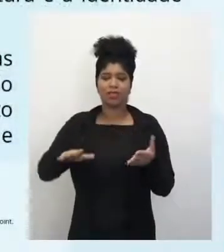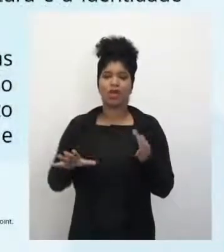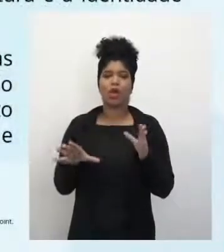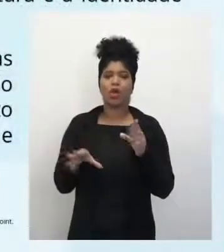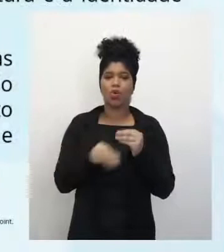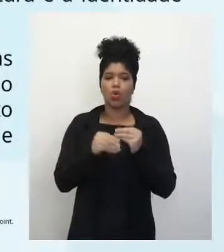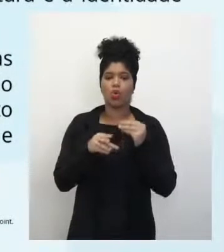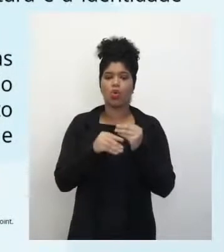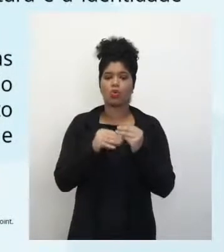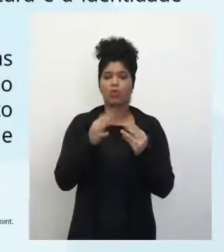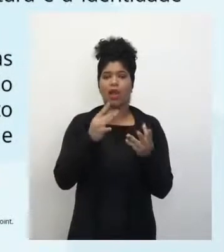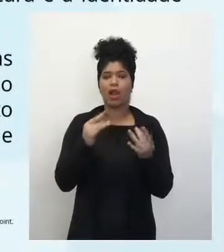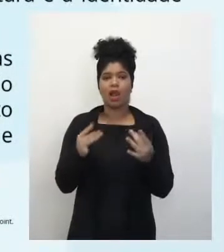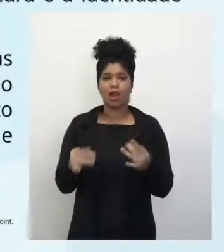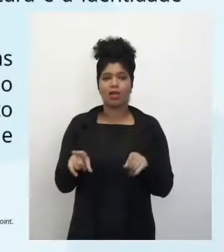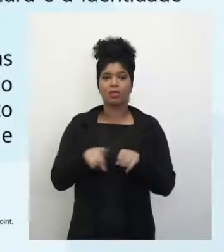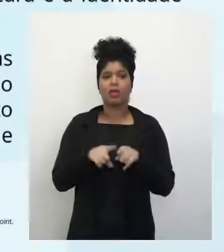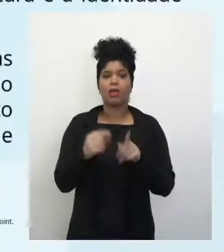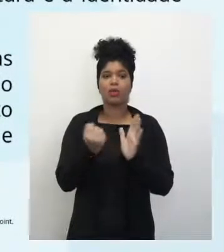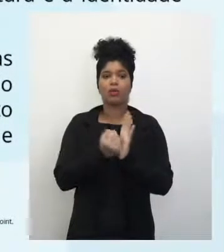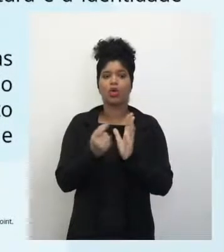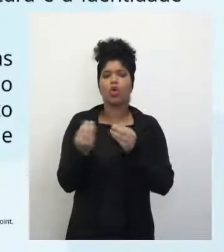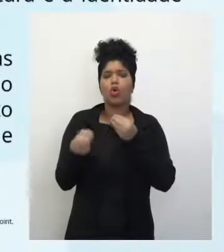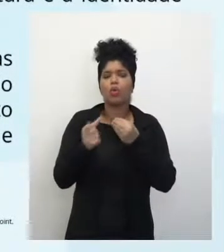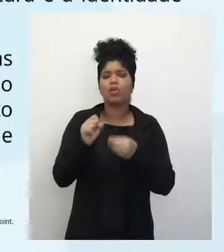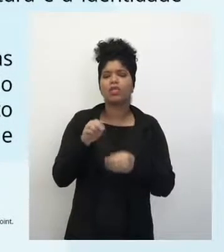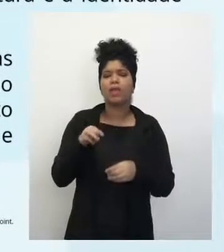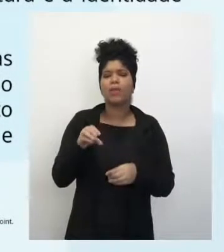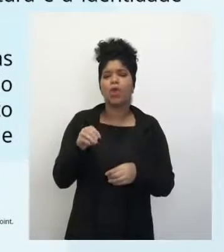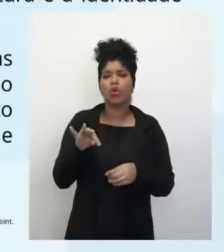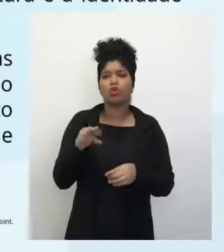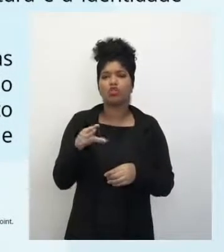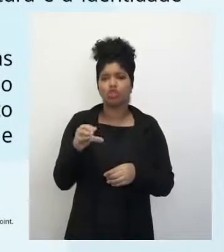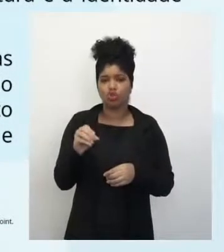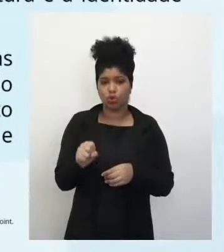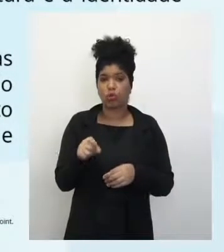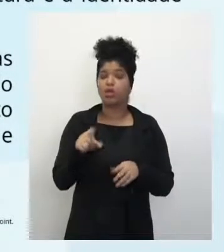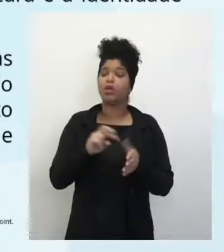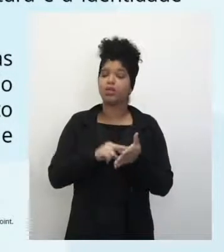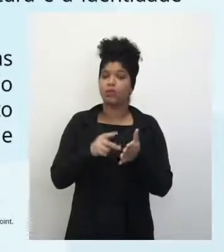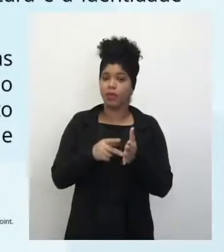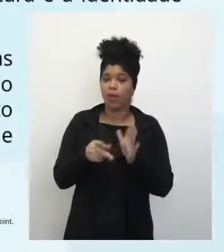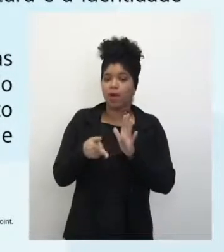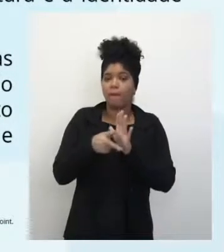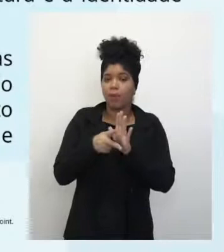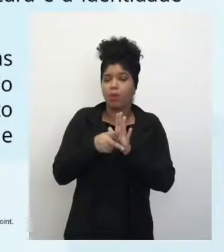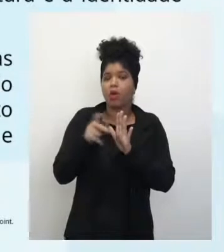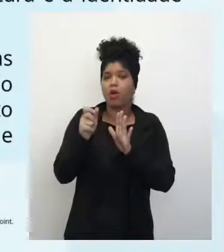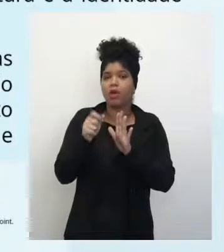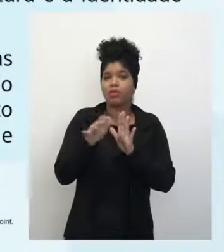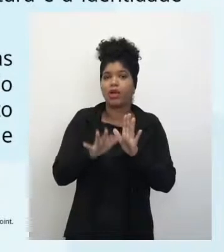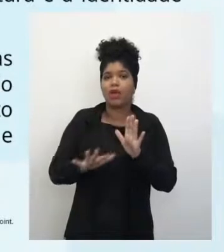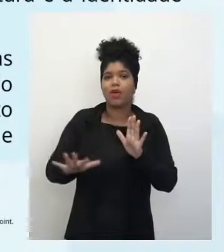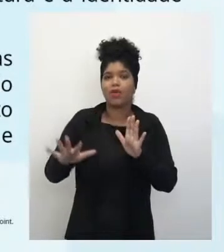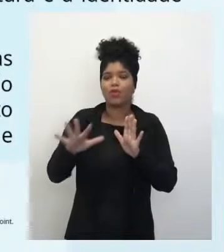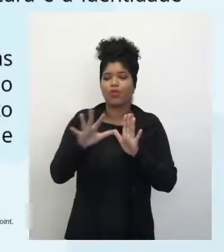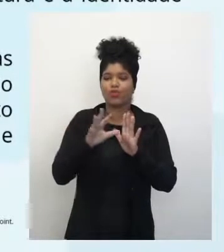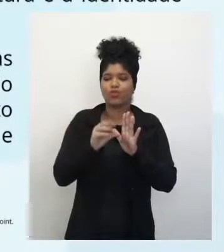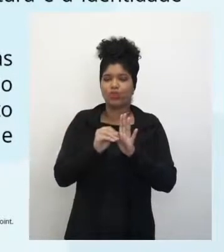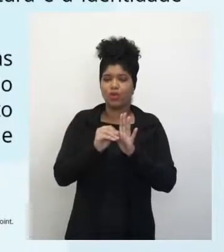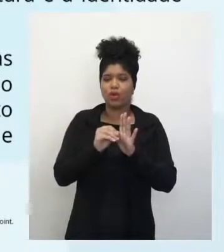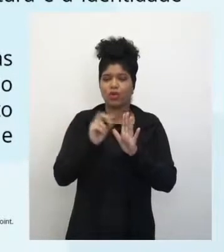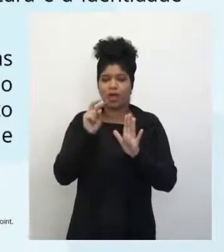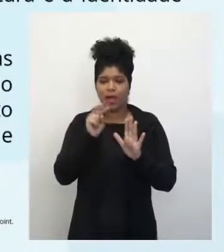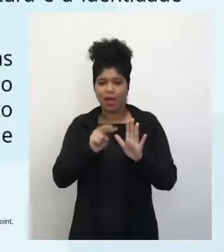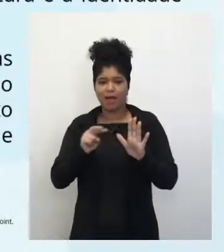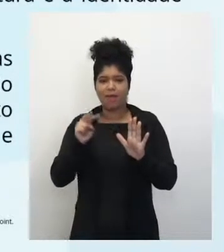de elementos e símbolos semióticos, Então, a linguagem, ela sempre entra no ramo da semiótica também, tá?